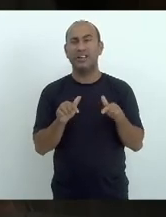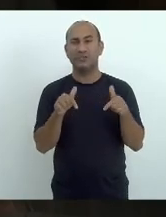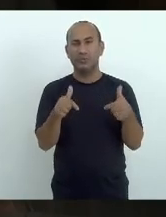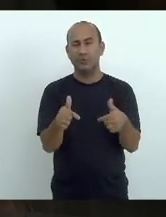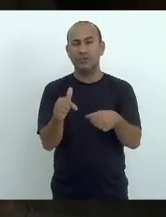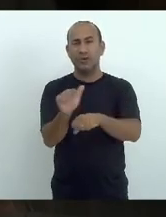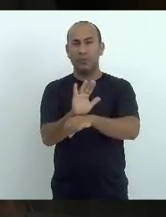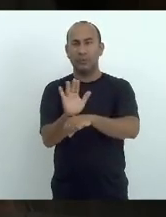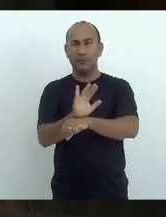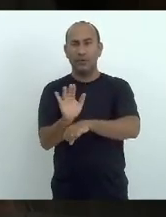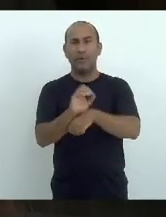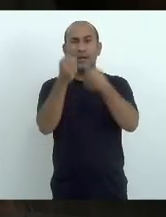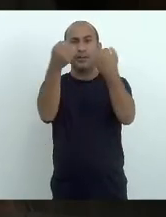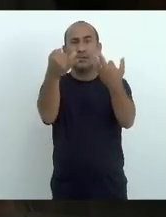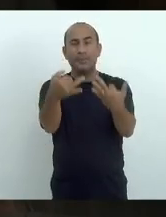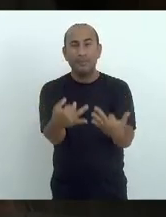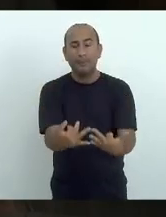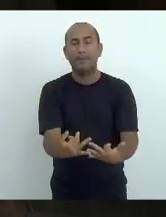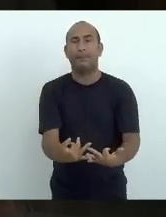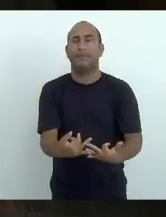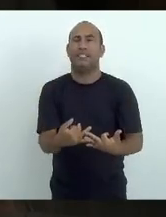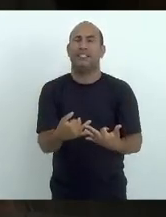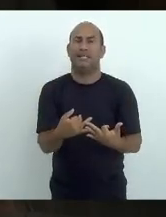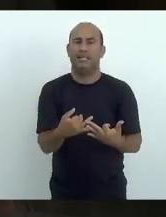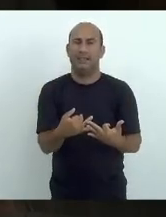filme revela